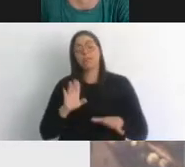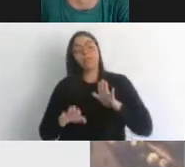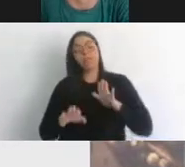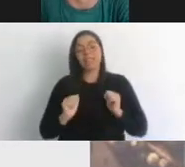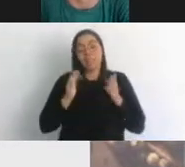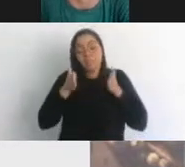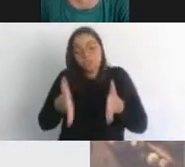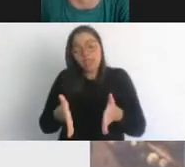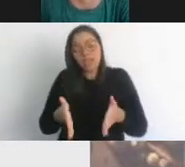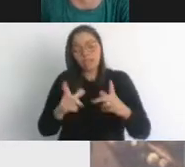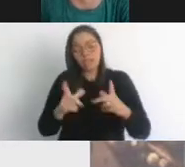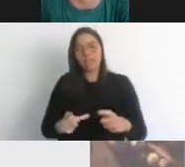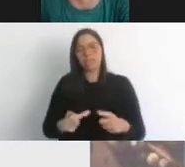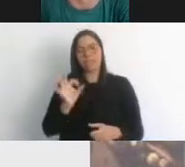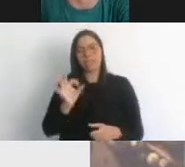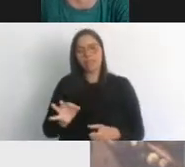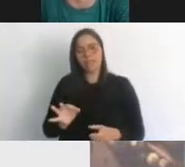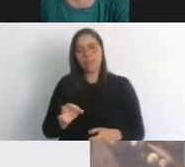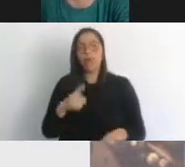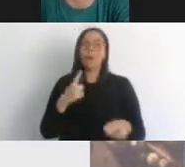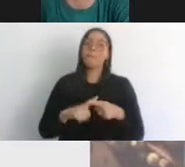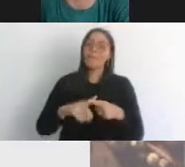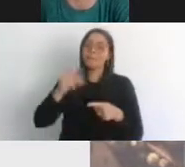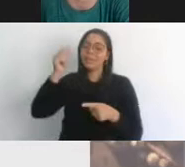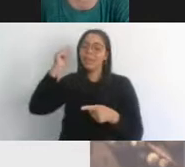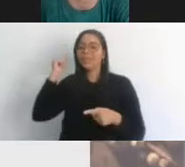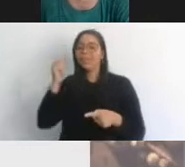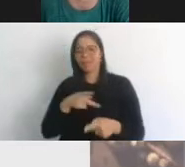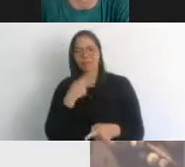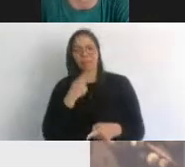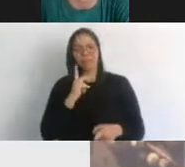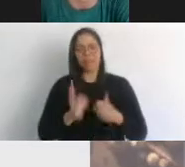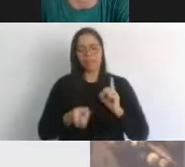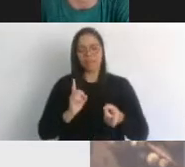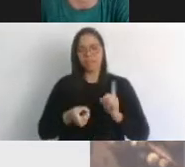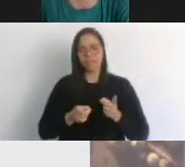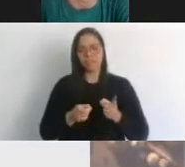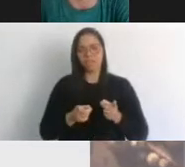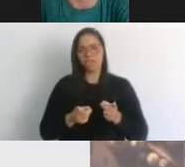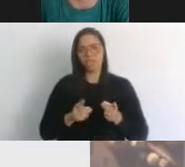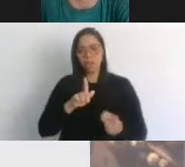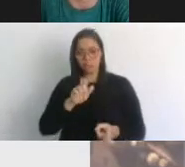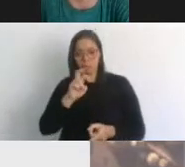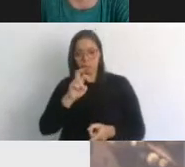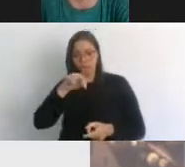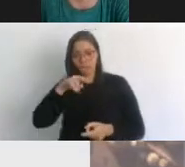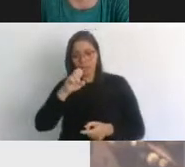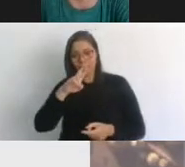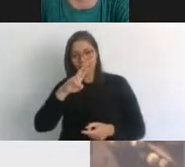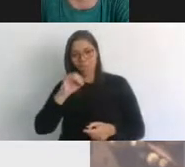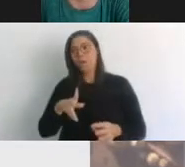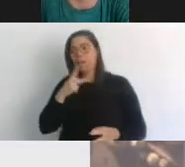mas há pouco tempo atrás a gente não falava entre a vestir como gênero e a gente falava que todo aquele corpo